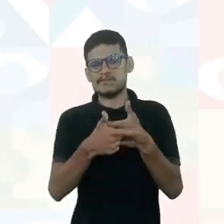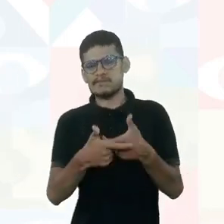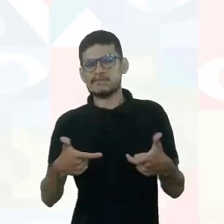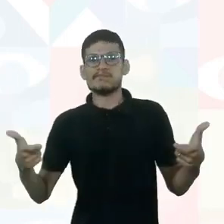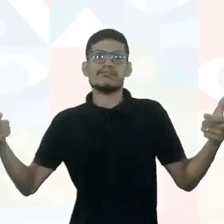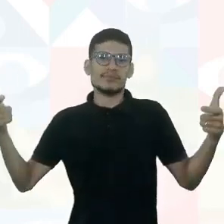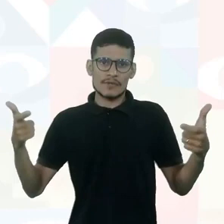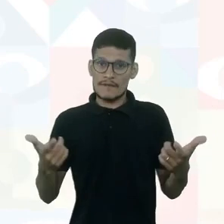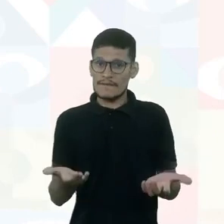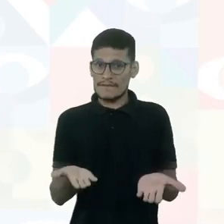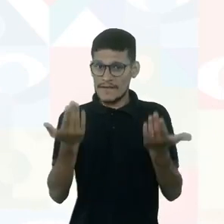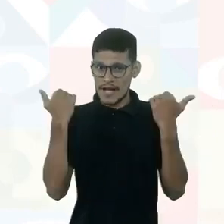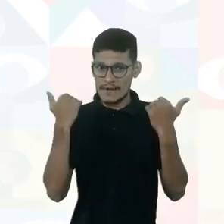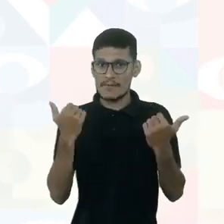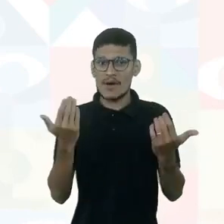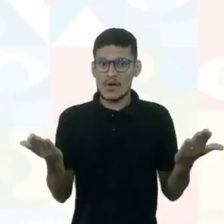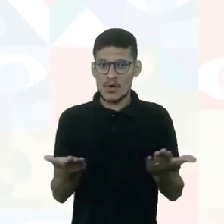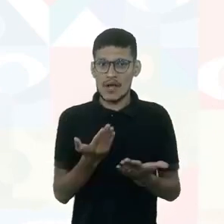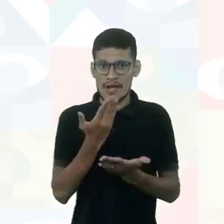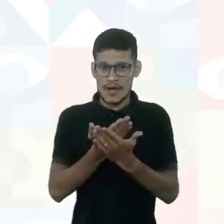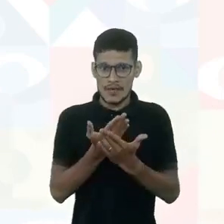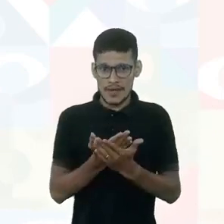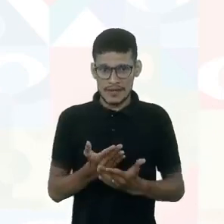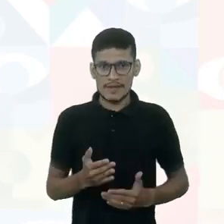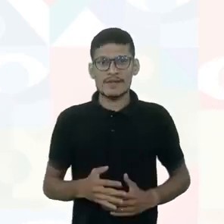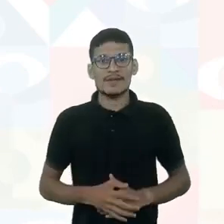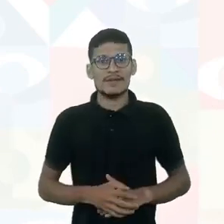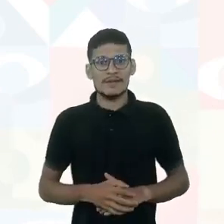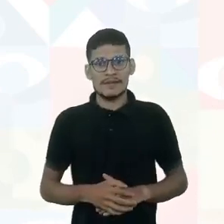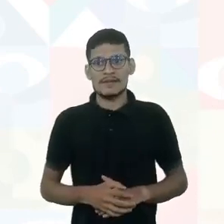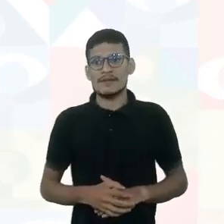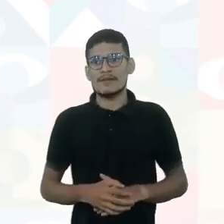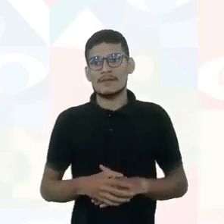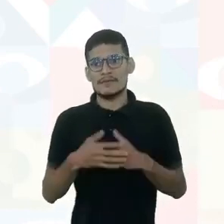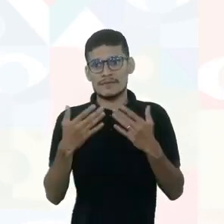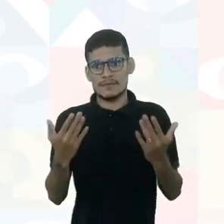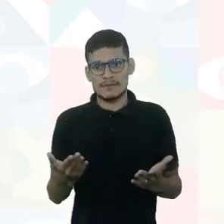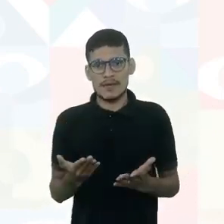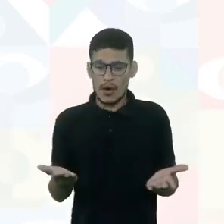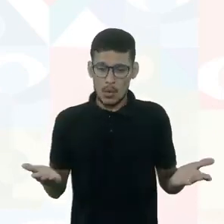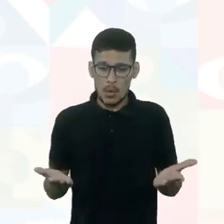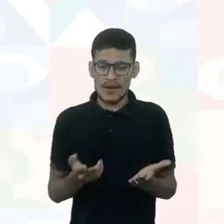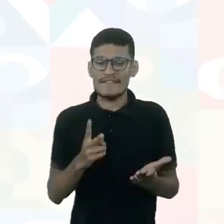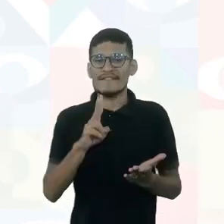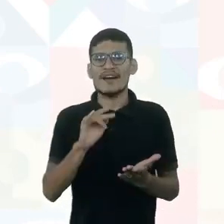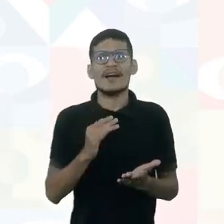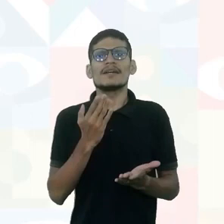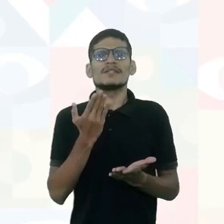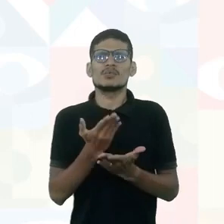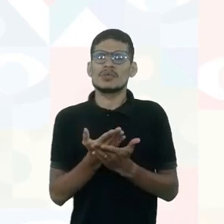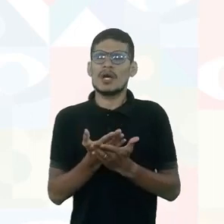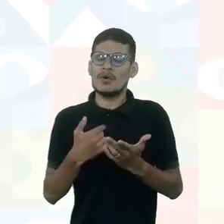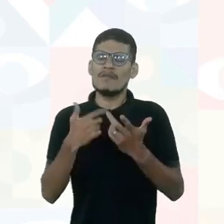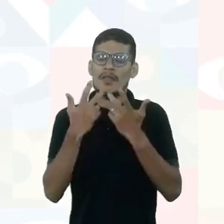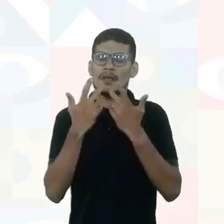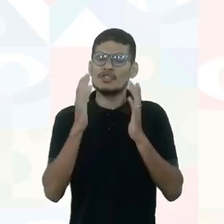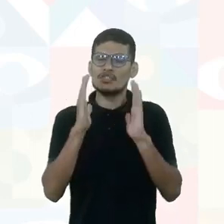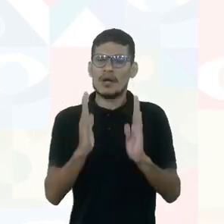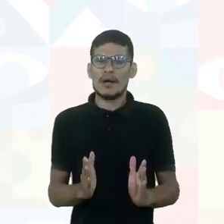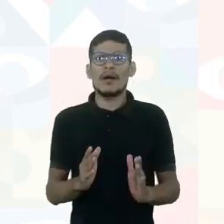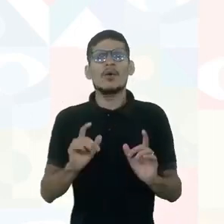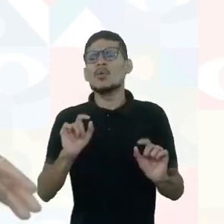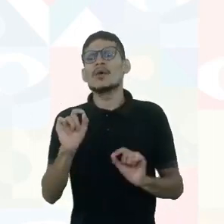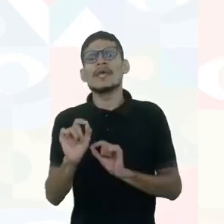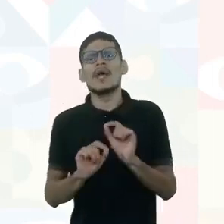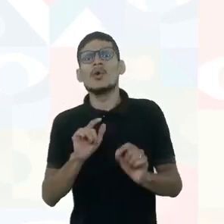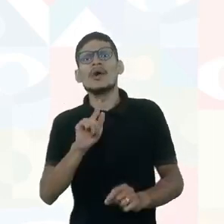lá para essa unidade. E aí, nessa unidade, a gente vai ver, como eu estava dizendo, o que é o